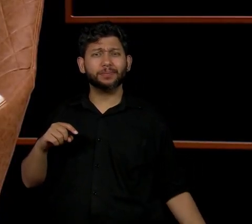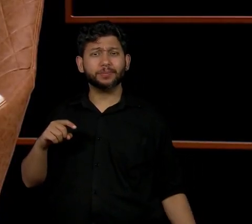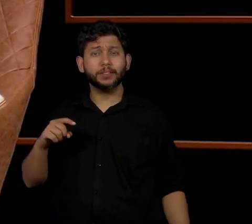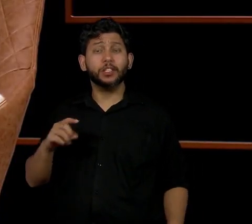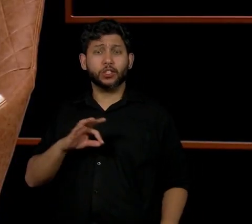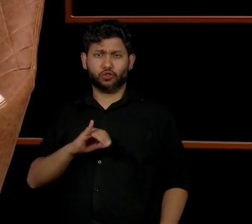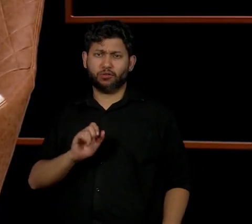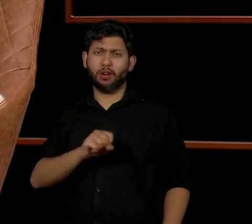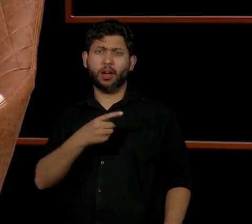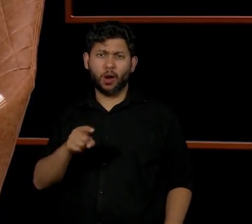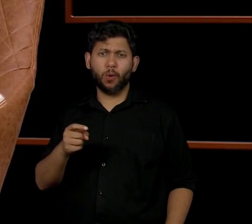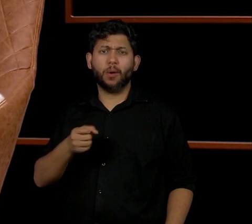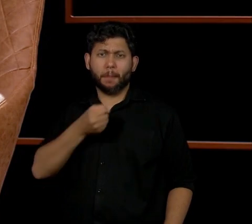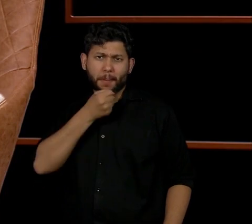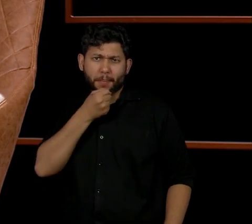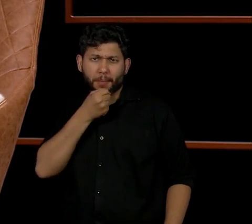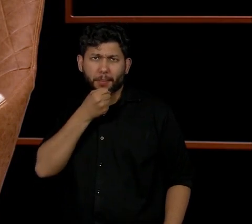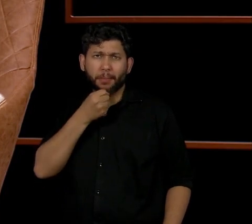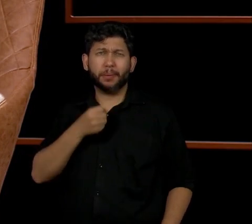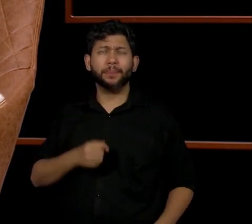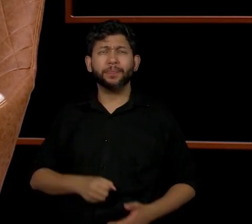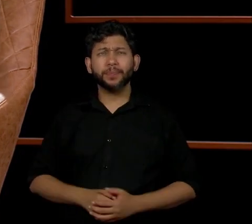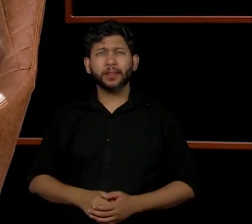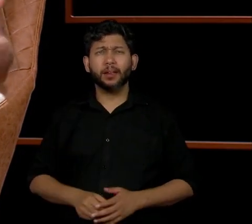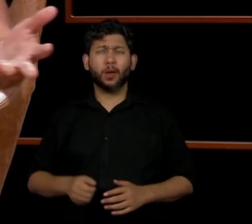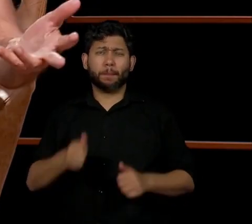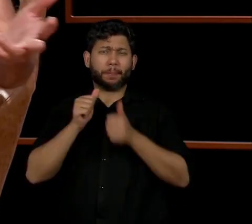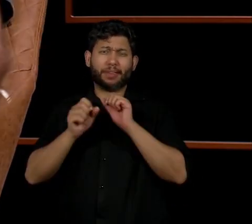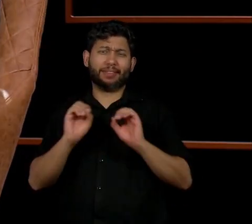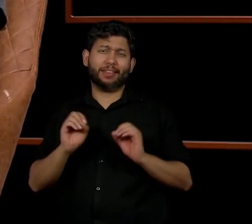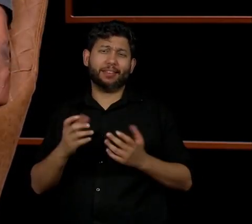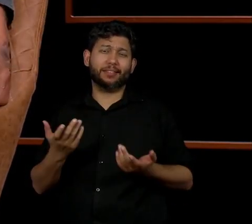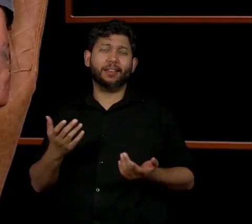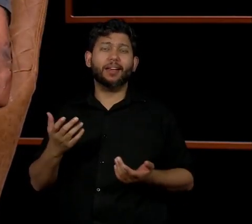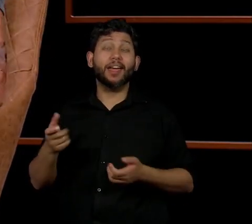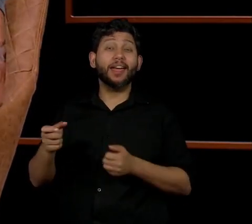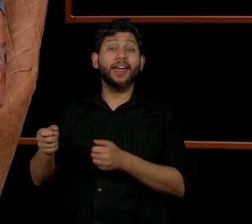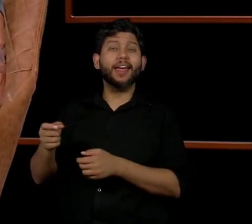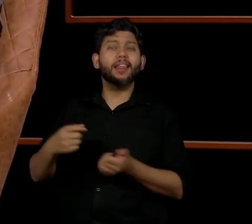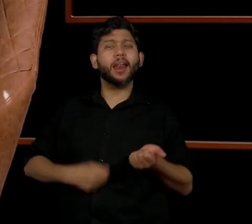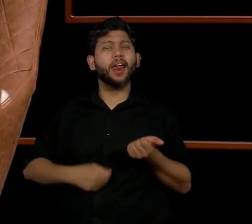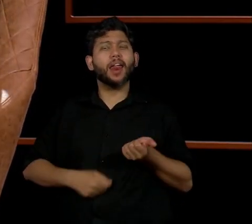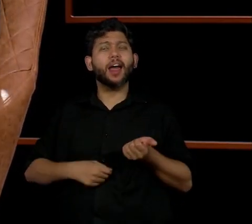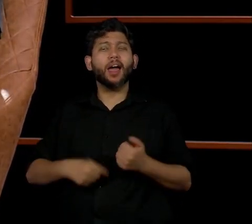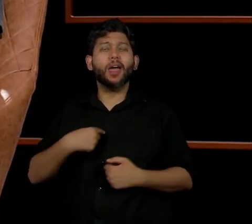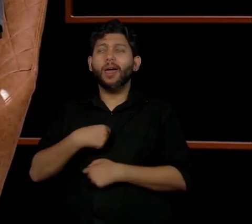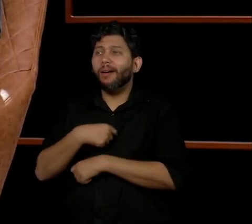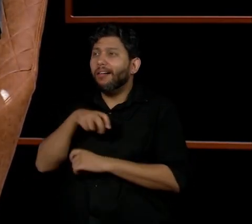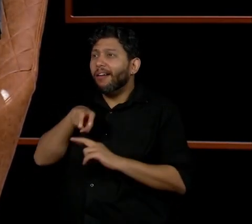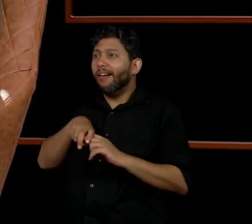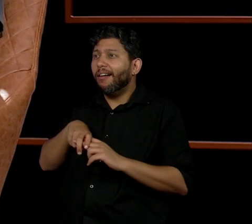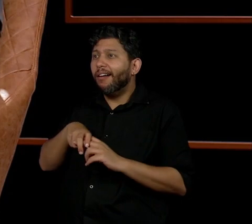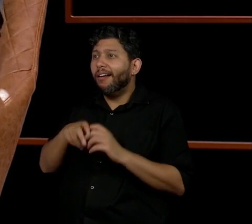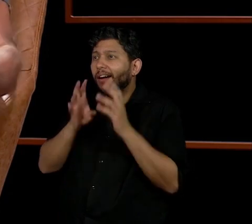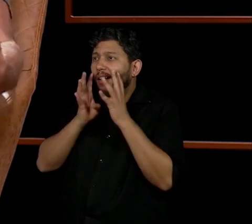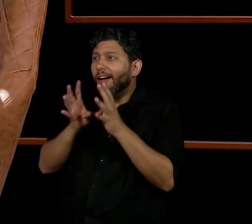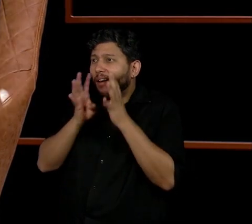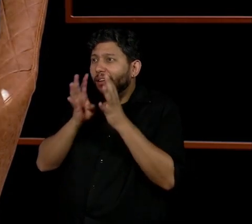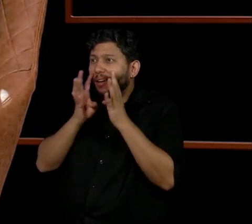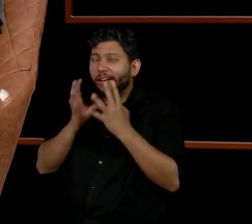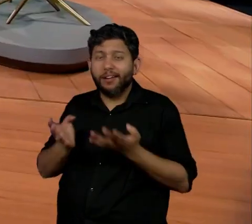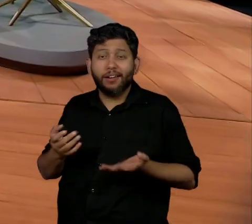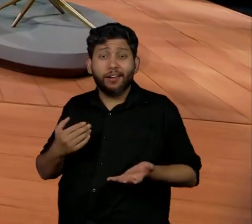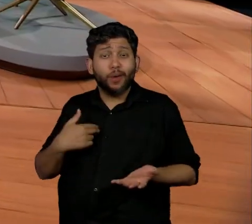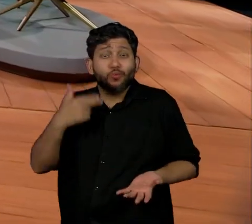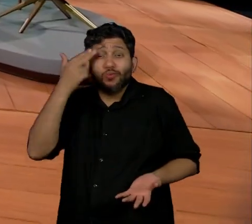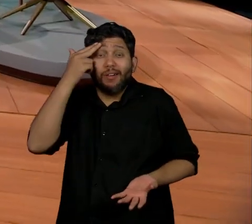Tião não bebeu, mas eu e a Nalva... Não, eu passei a tarde ouvindo o Tião, mas foi eu sonhava que eu era o